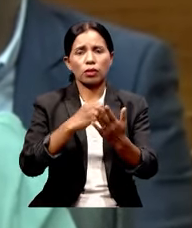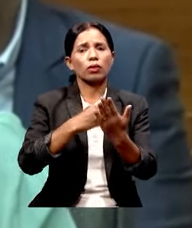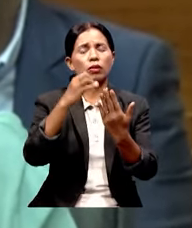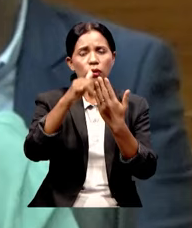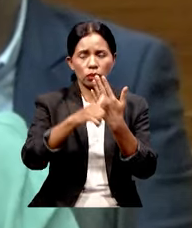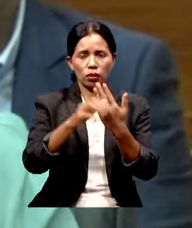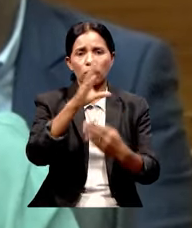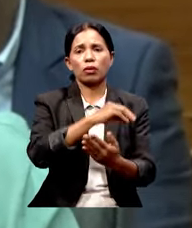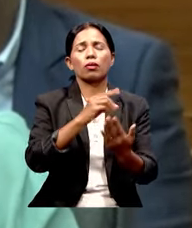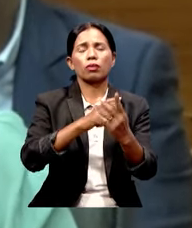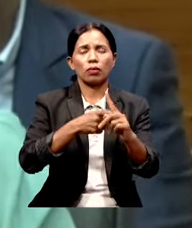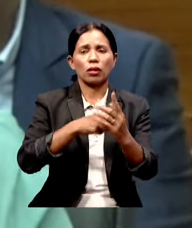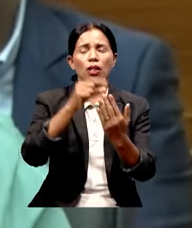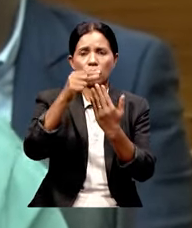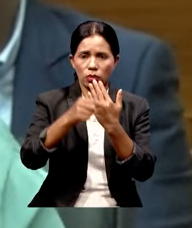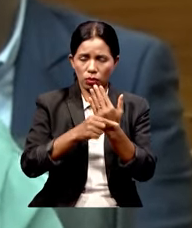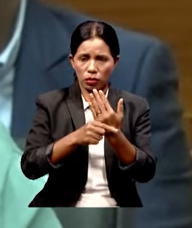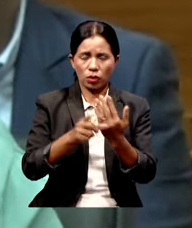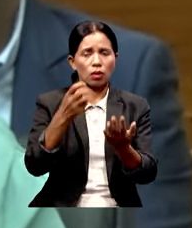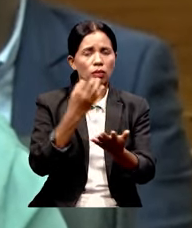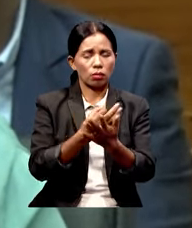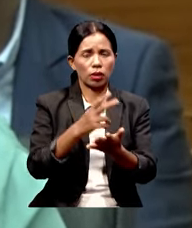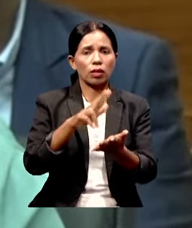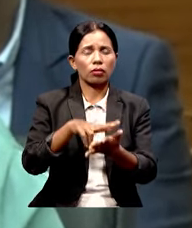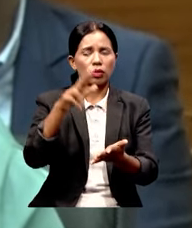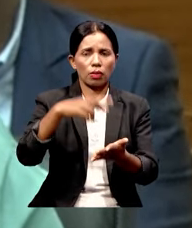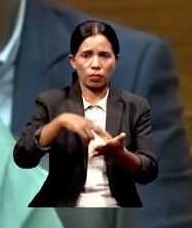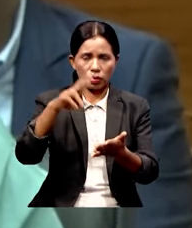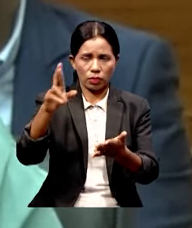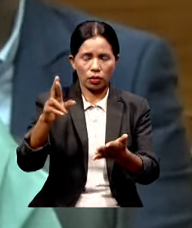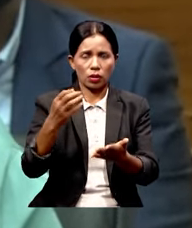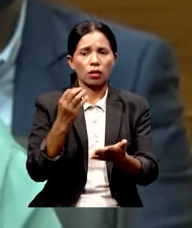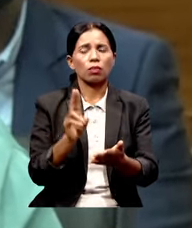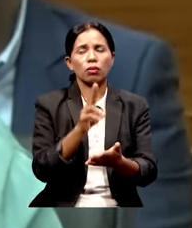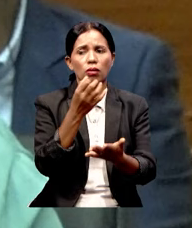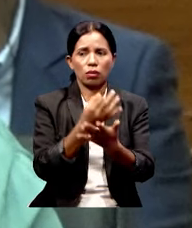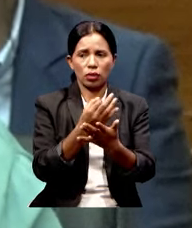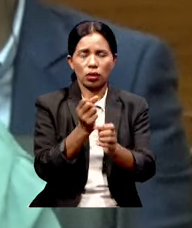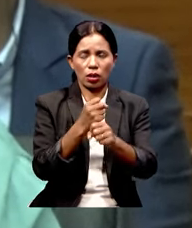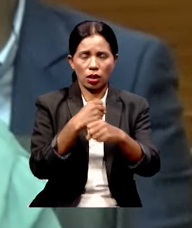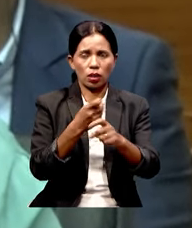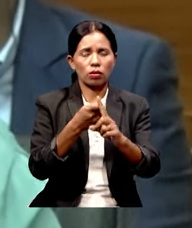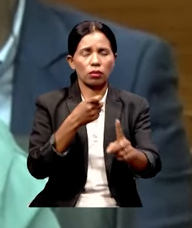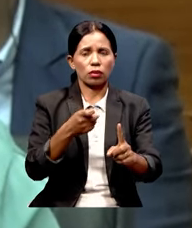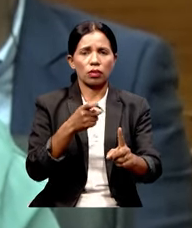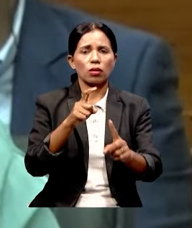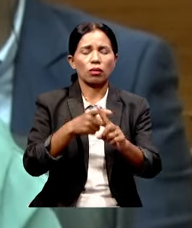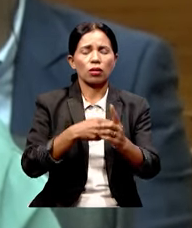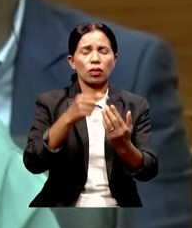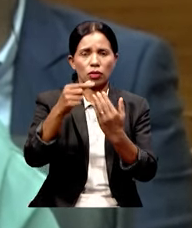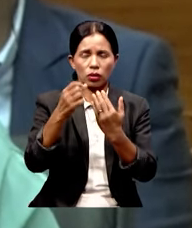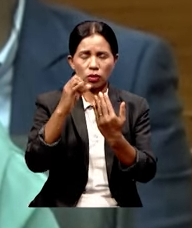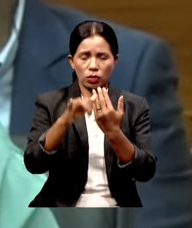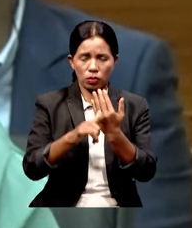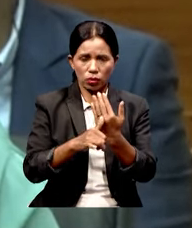agosto, antes orçamento retificativo aprova. Execução real, neve bacala o se nono governo, se julho agosto,